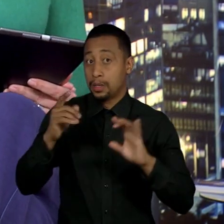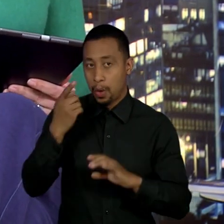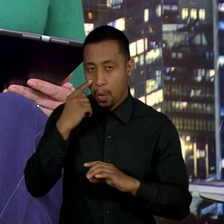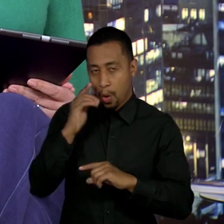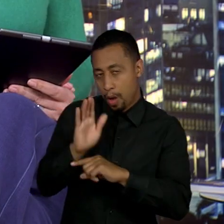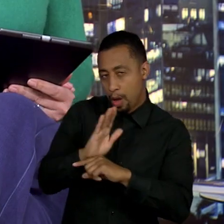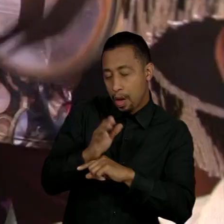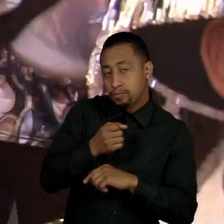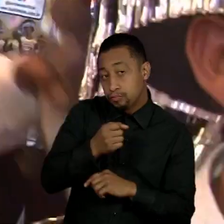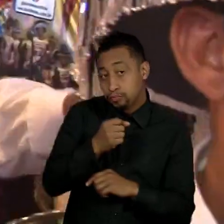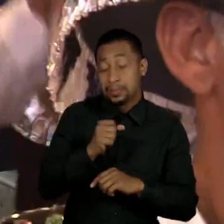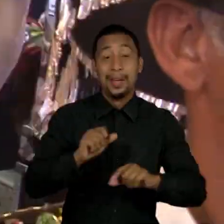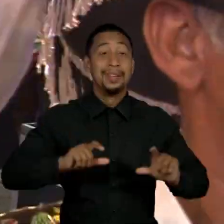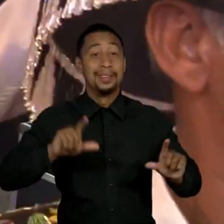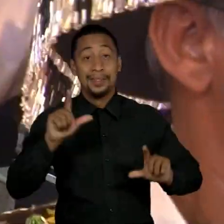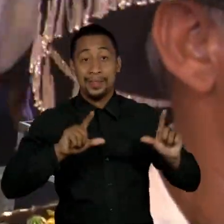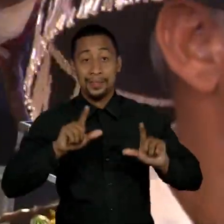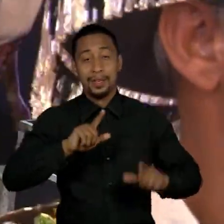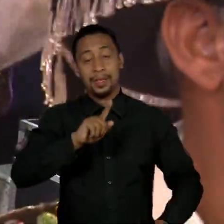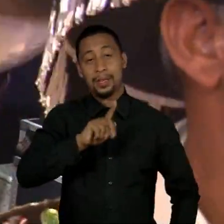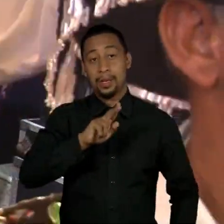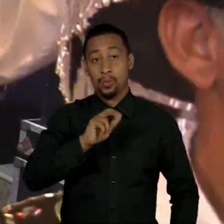TV Guará.